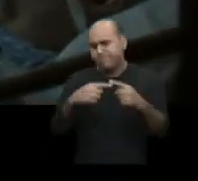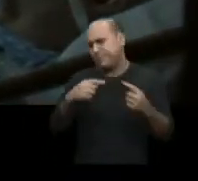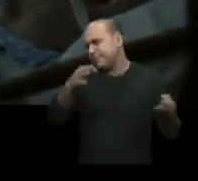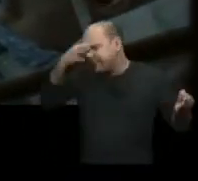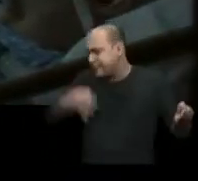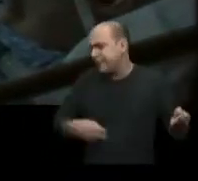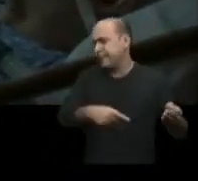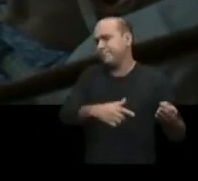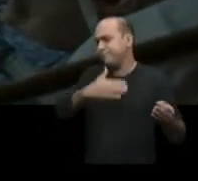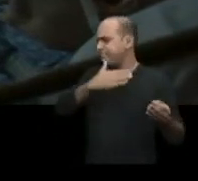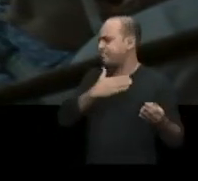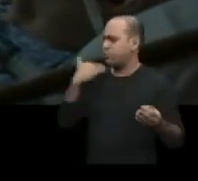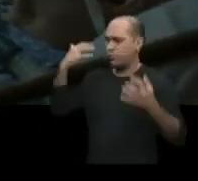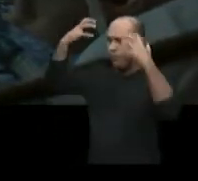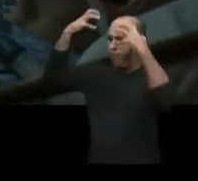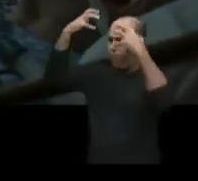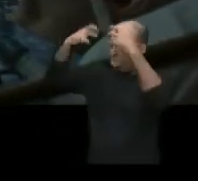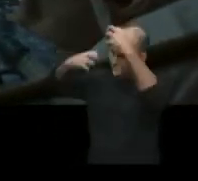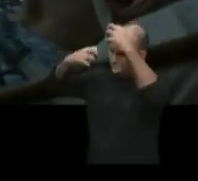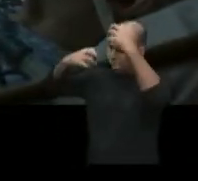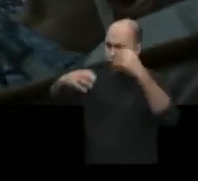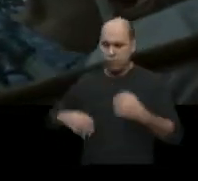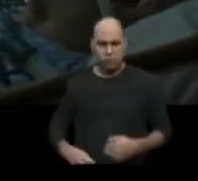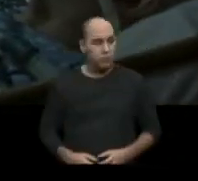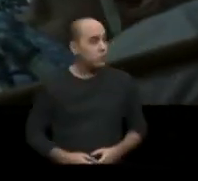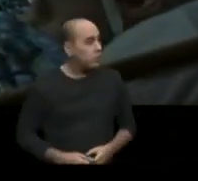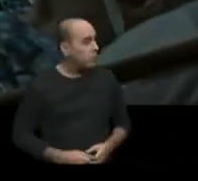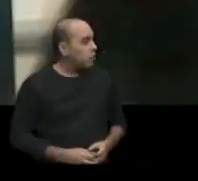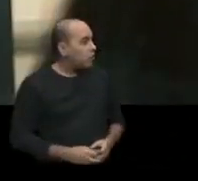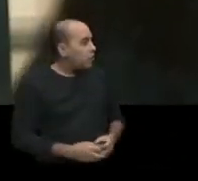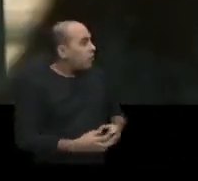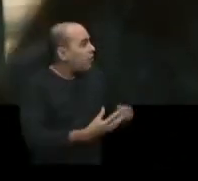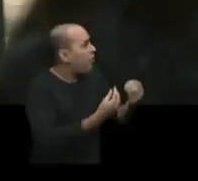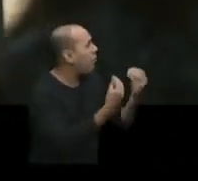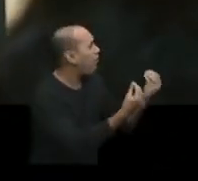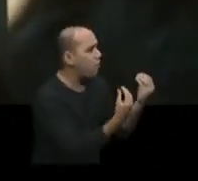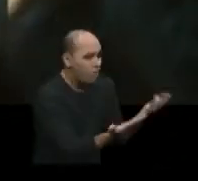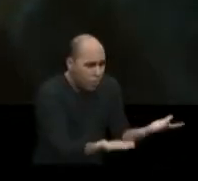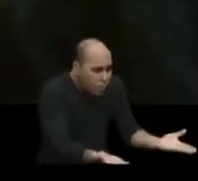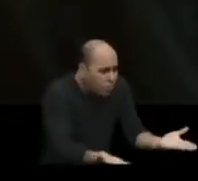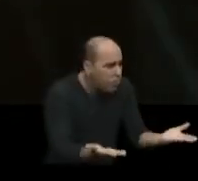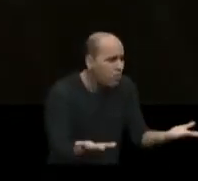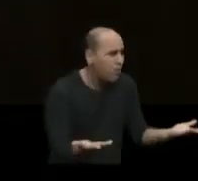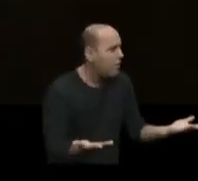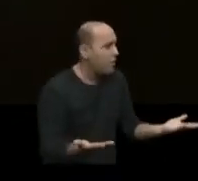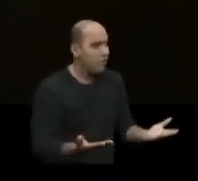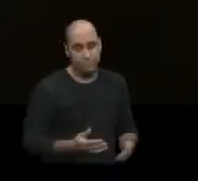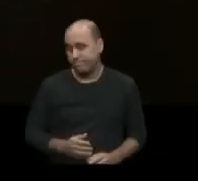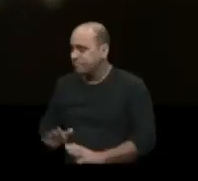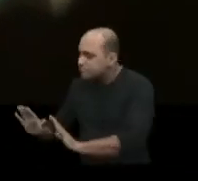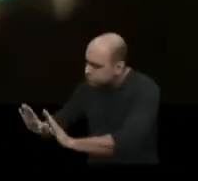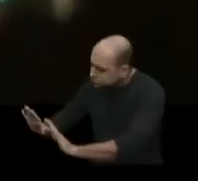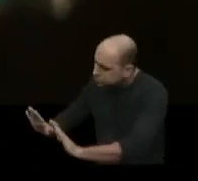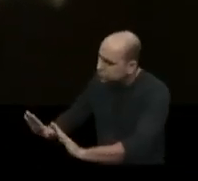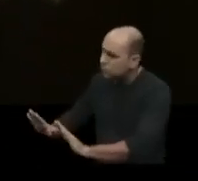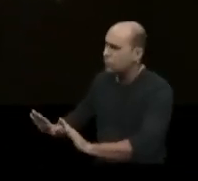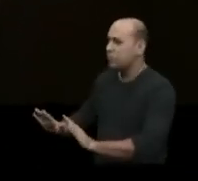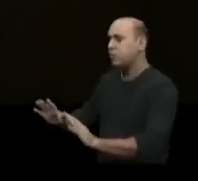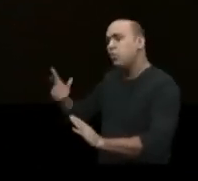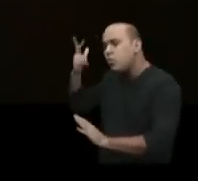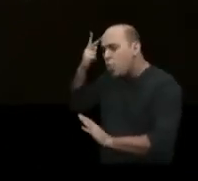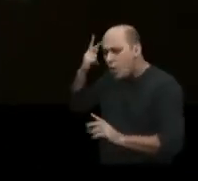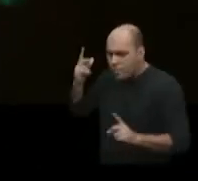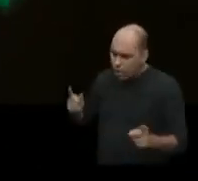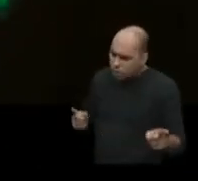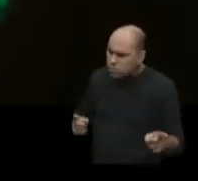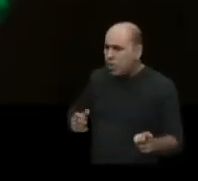dias. Isso não faz sentido. O que ocorreu com o René não é normal. Adolescente